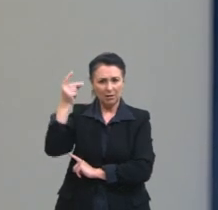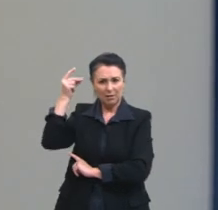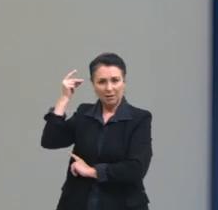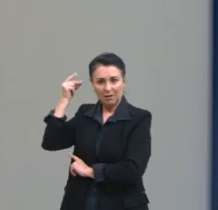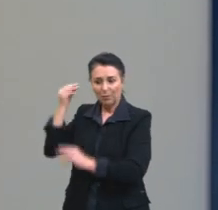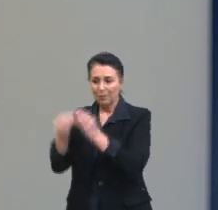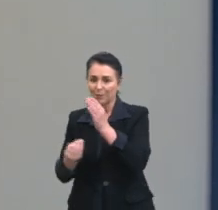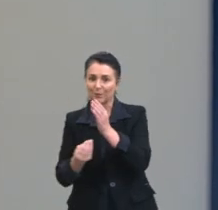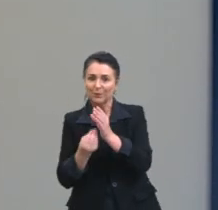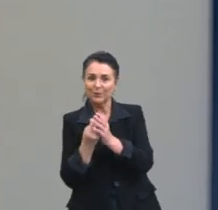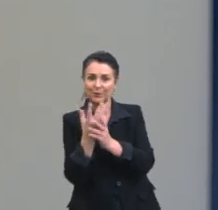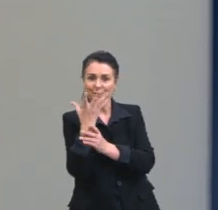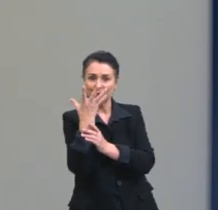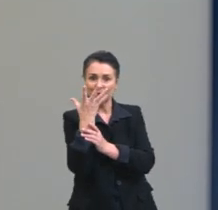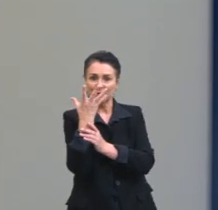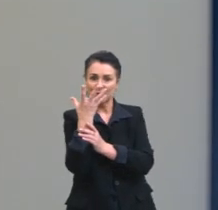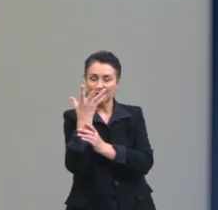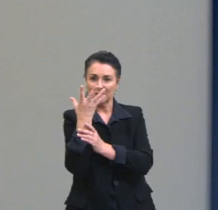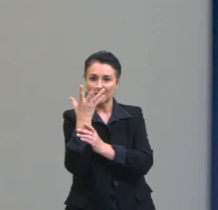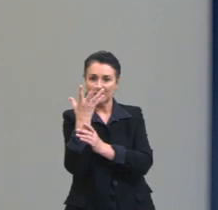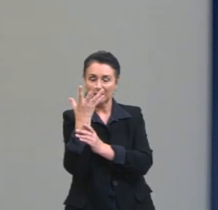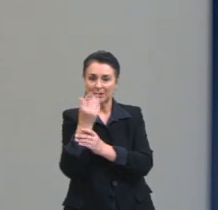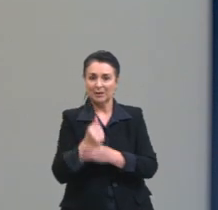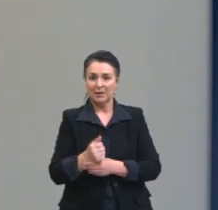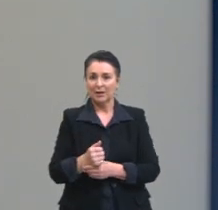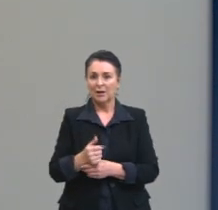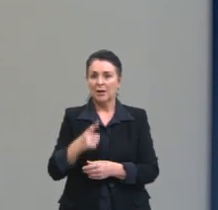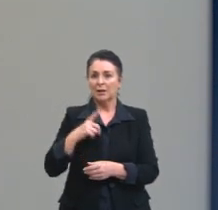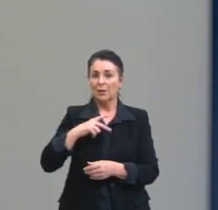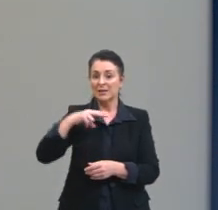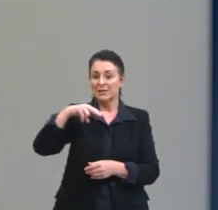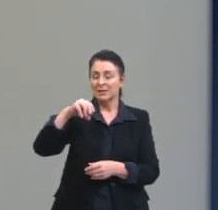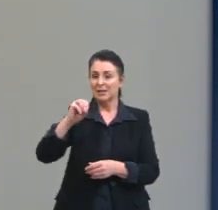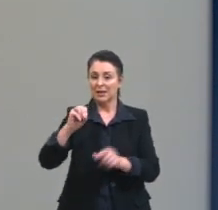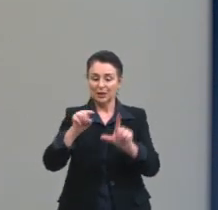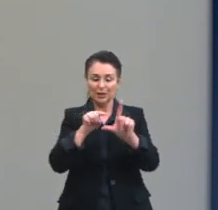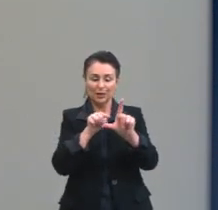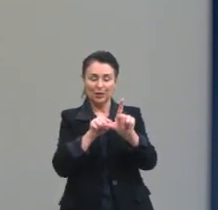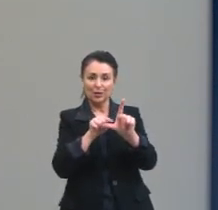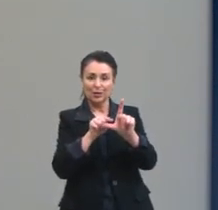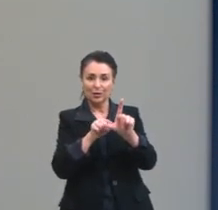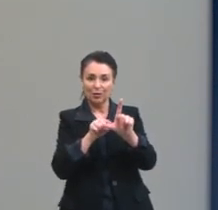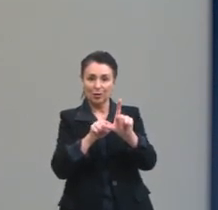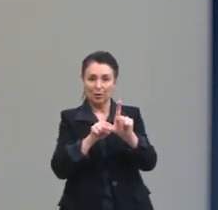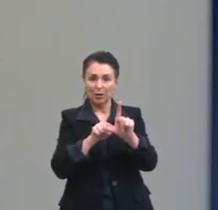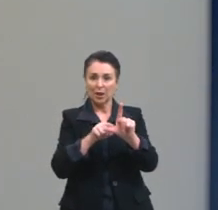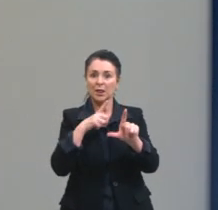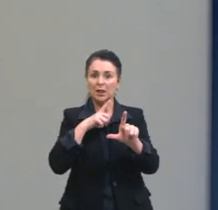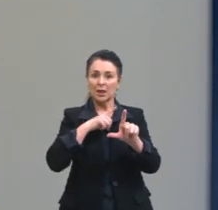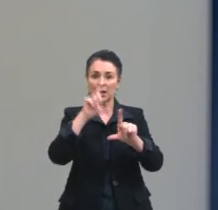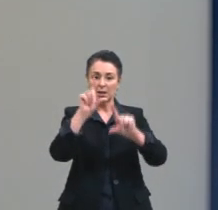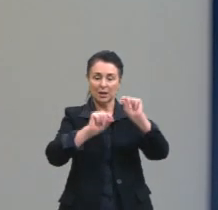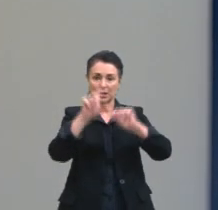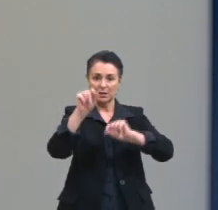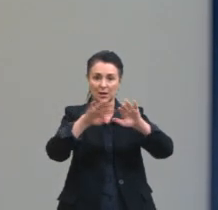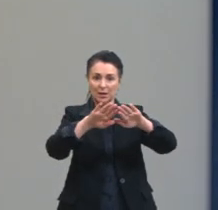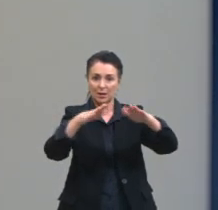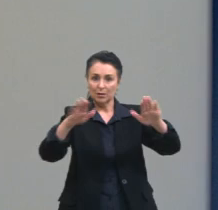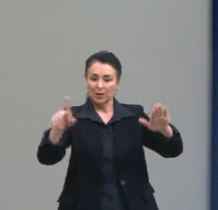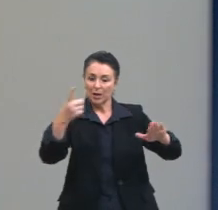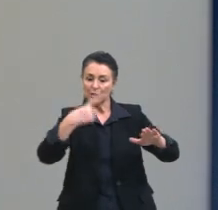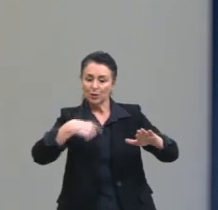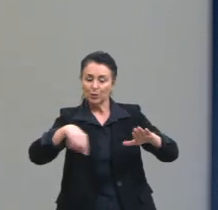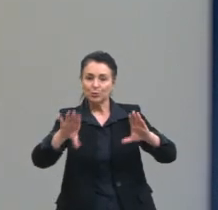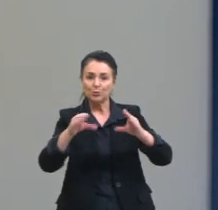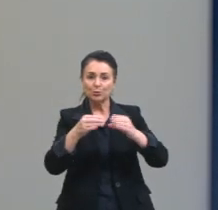que surge aqui o ancestral comum um nó Então esse nó aqui ele abrange tanto a estrela do mar quanto os outros grupos